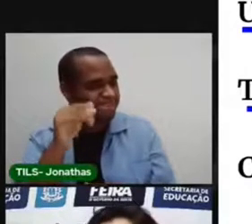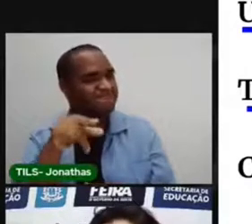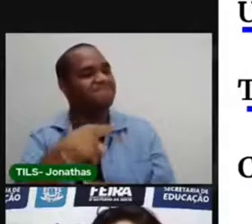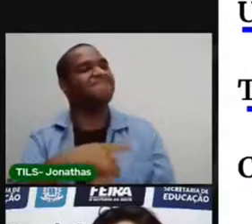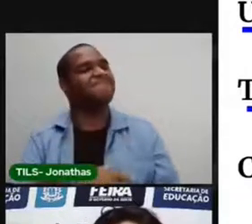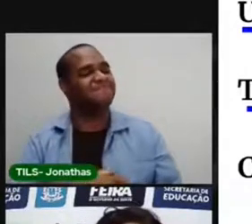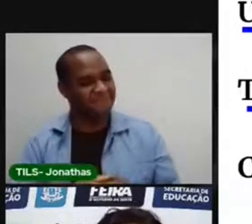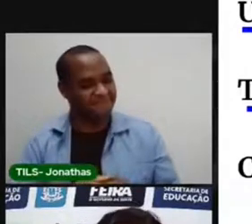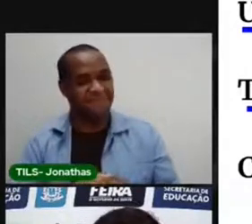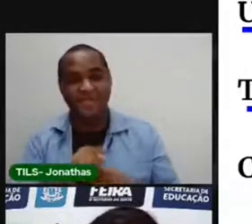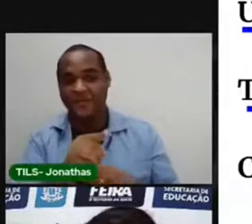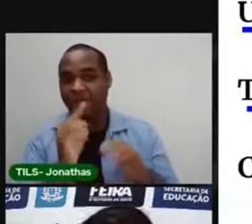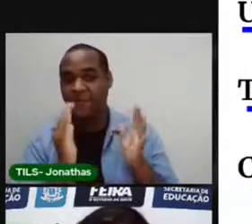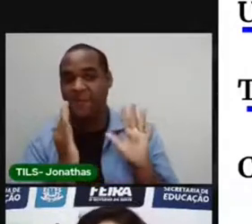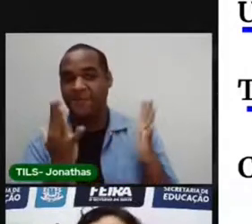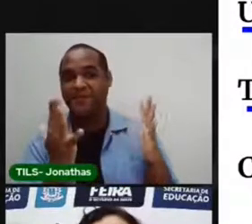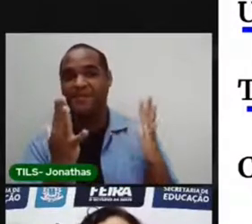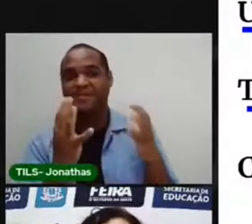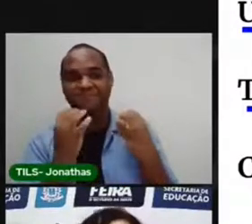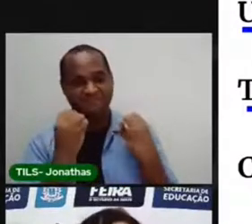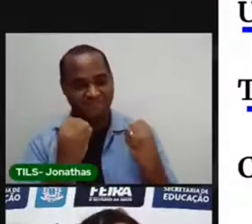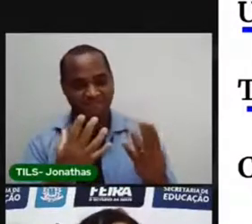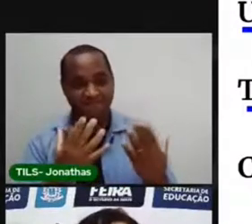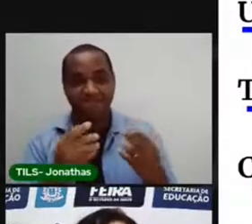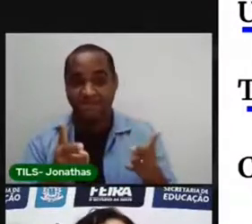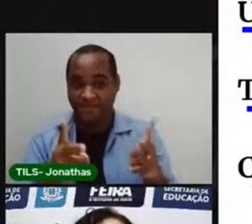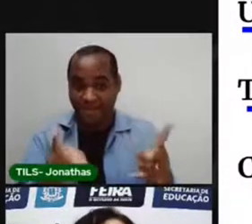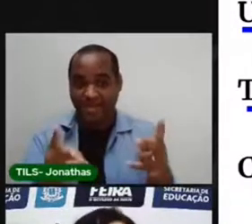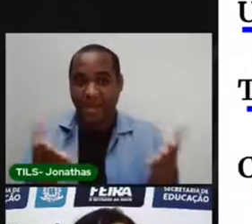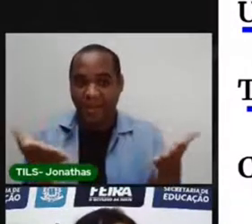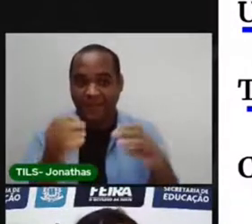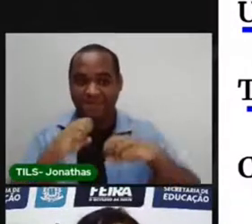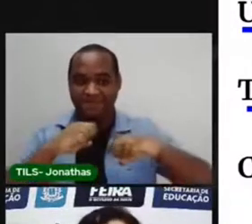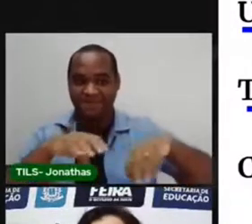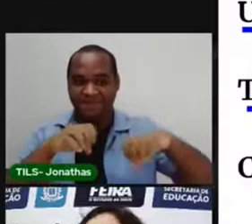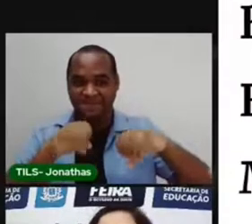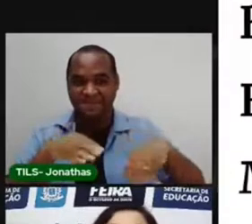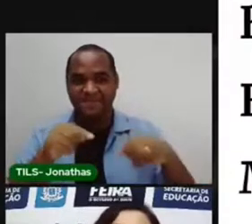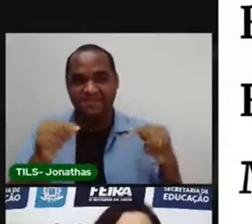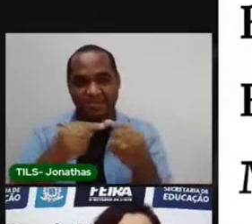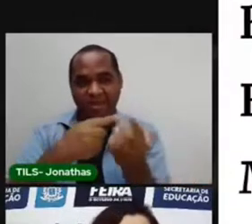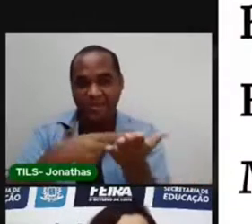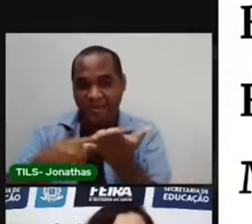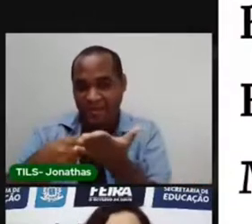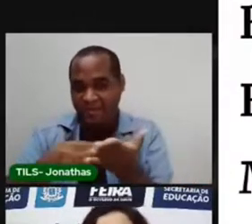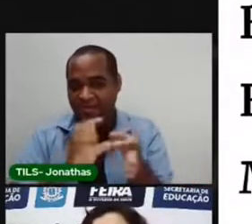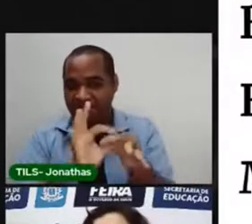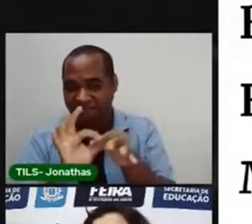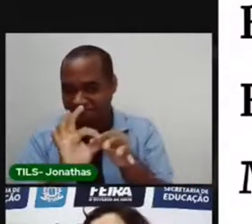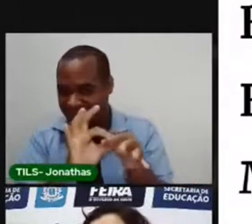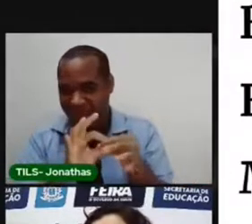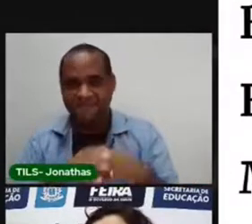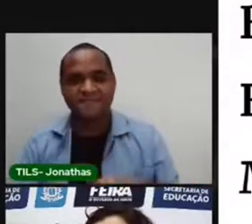inteligente? Está de parabéns. Vamos continuar nossa aula sobre parlendas.